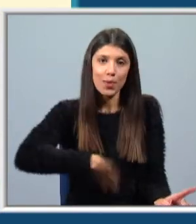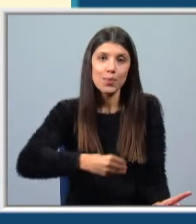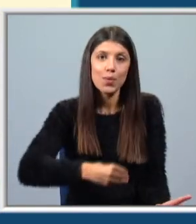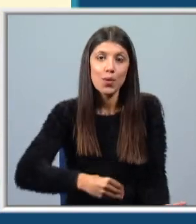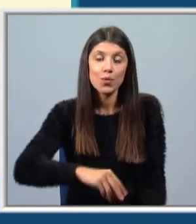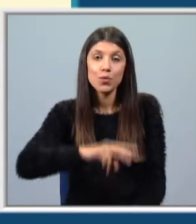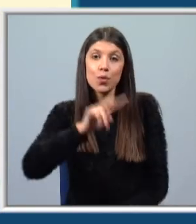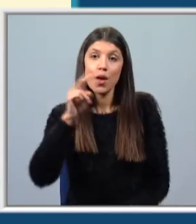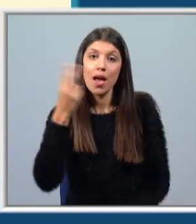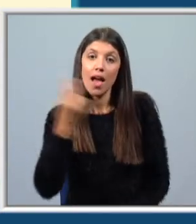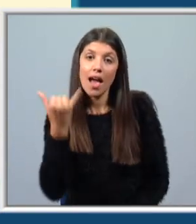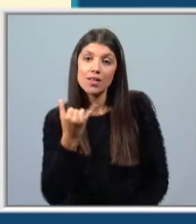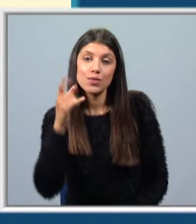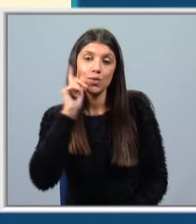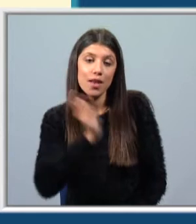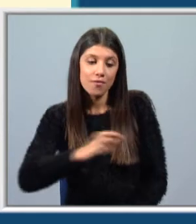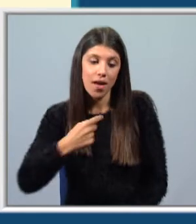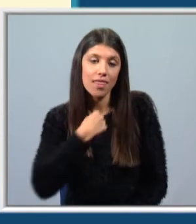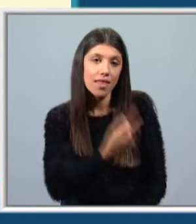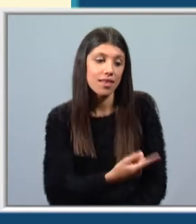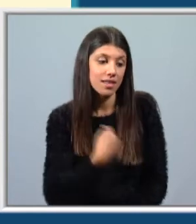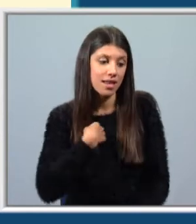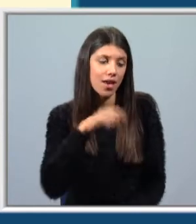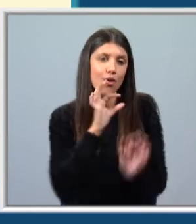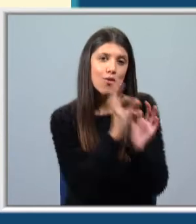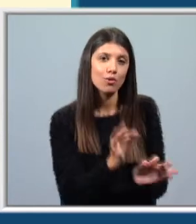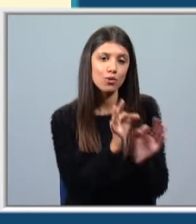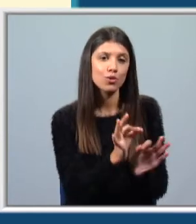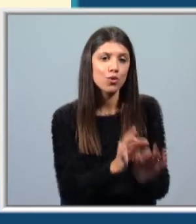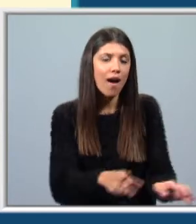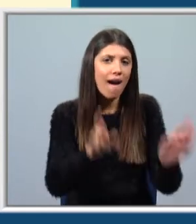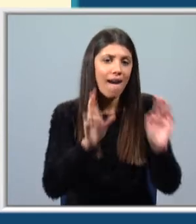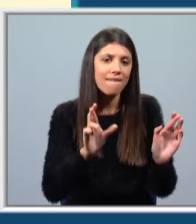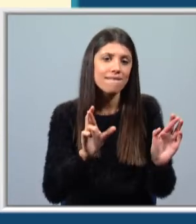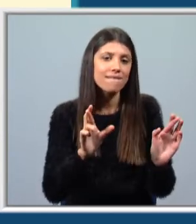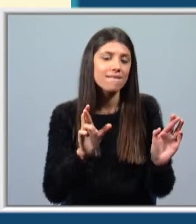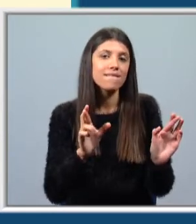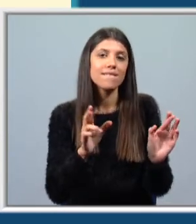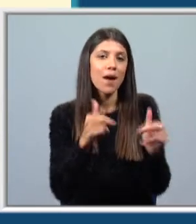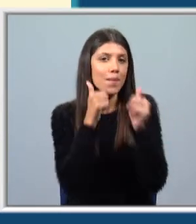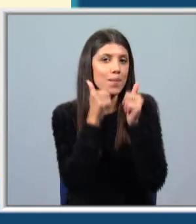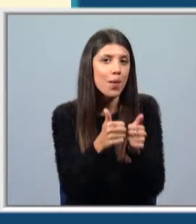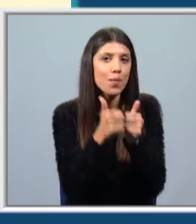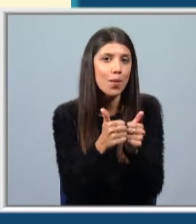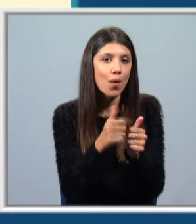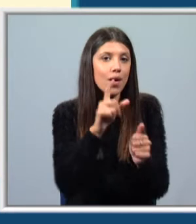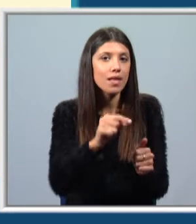A segunda fada disse: Eu te fado para que sejas muito virtuoso e